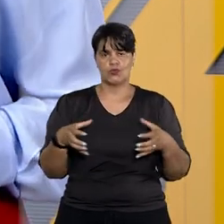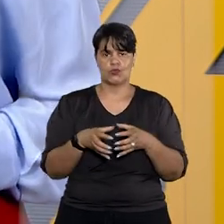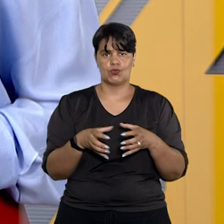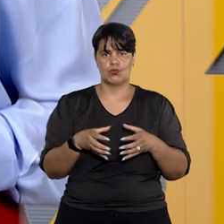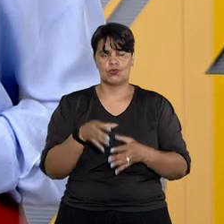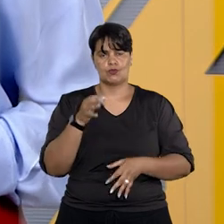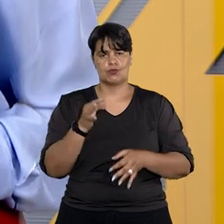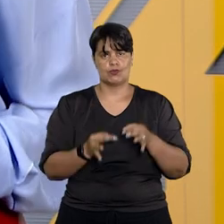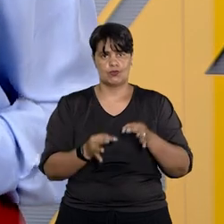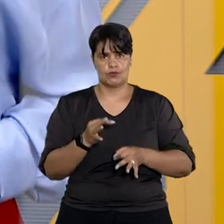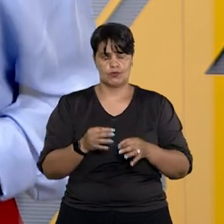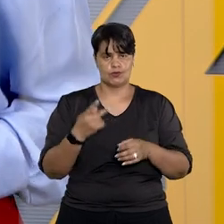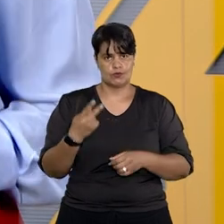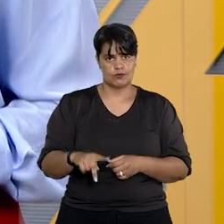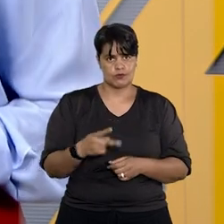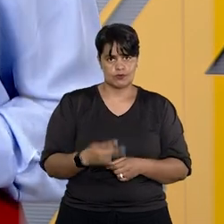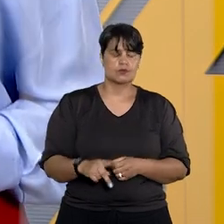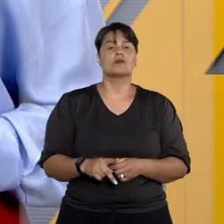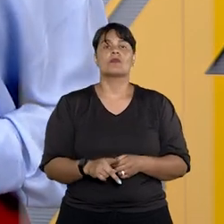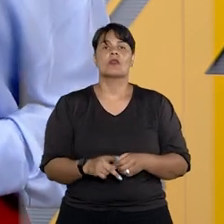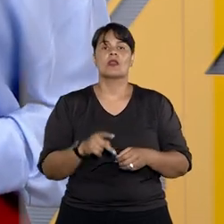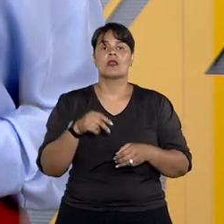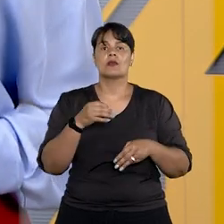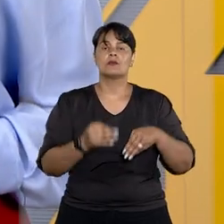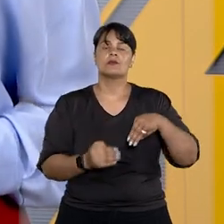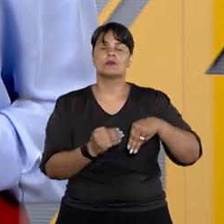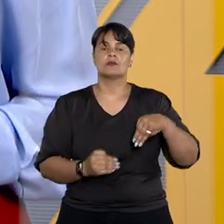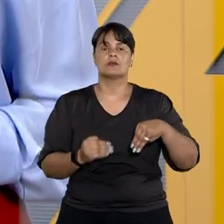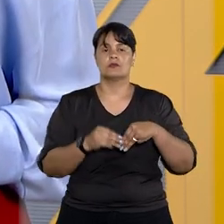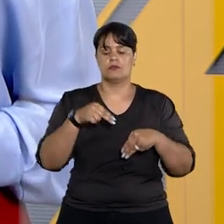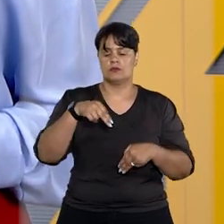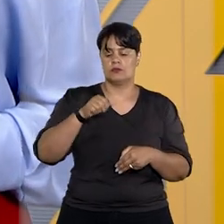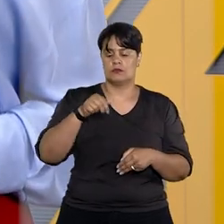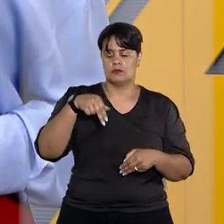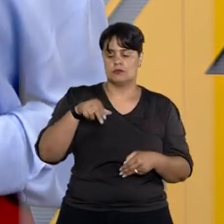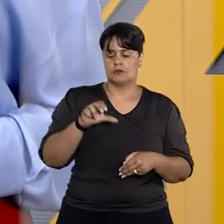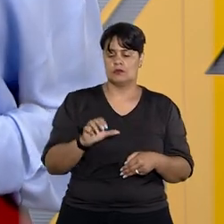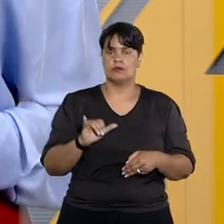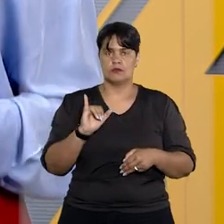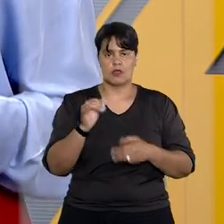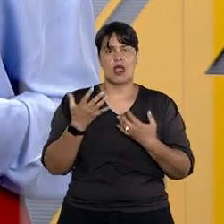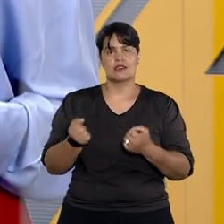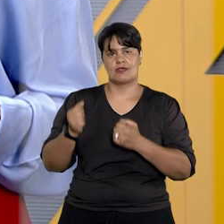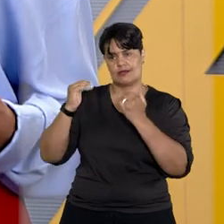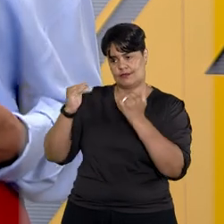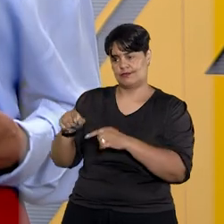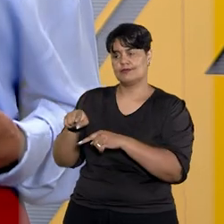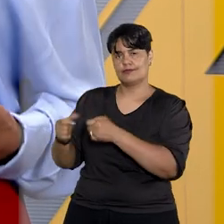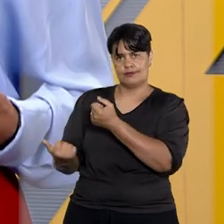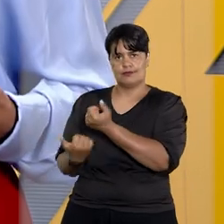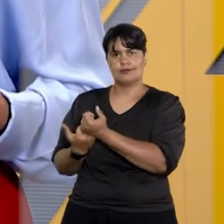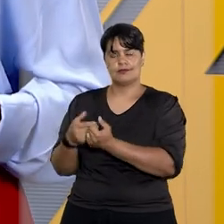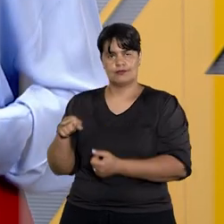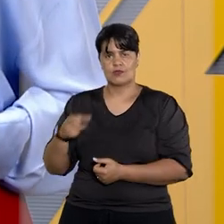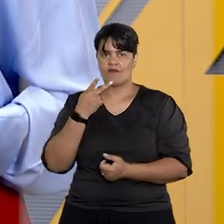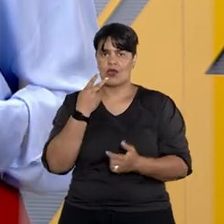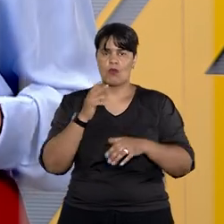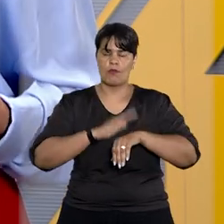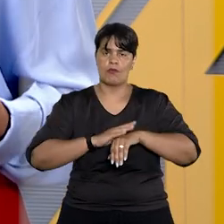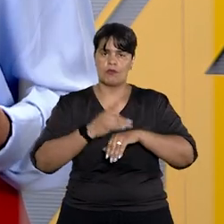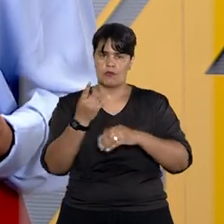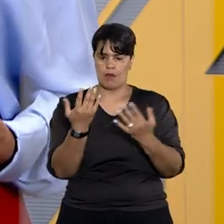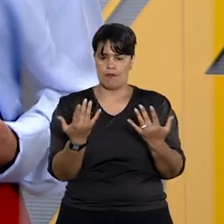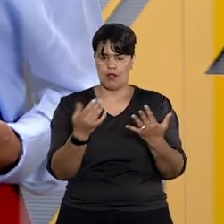ao recurso especial da irmã, a relatora ministra Nancy Andrighi destacou que o documento teria sido escrito de próprio punho